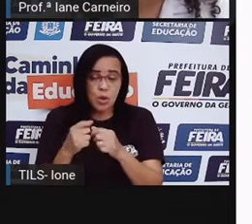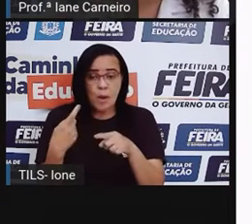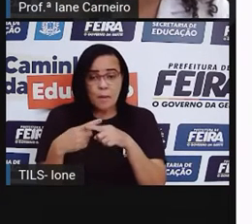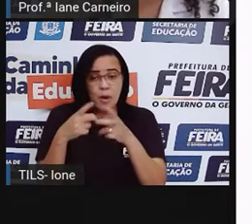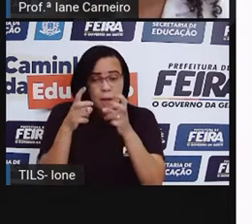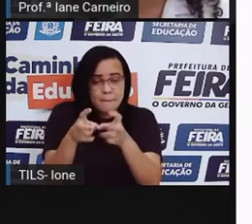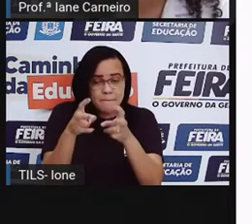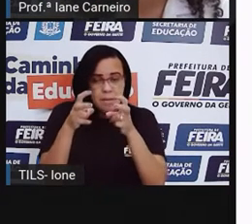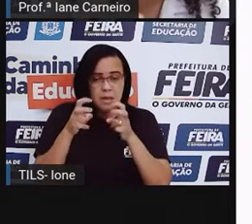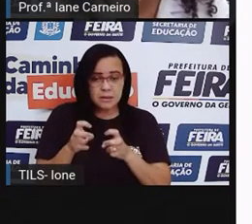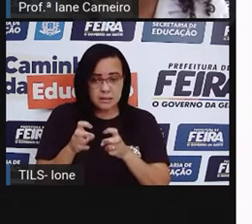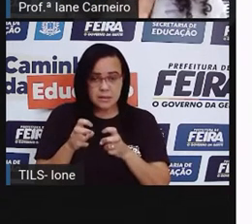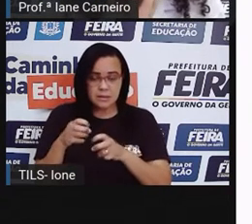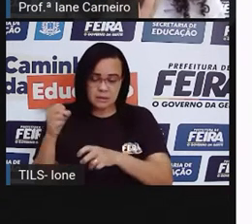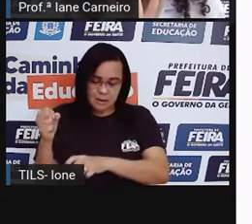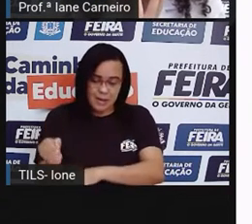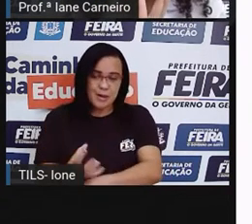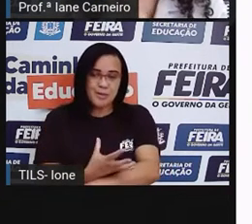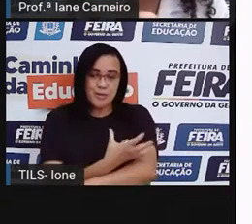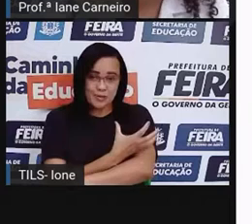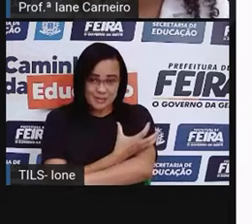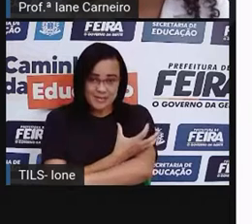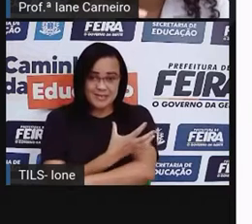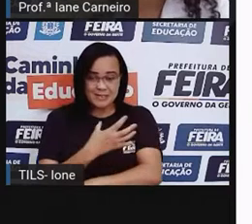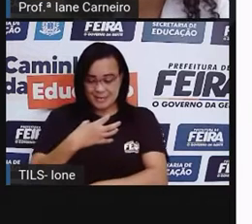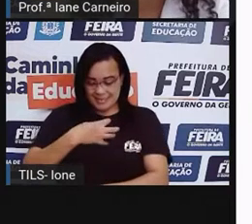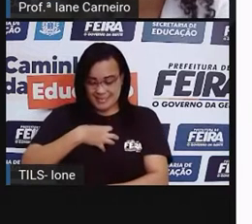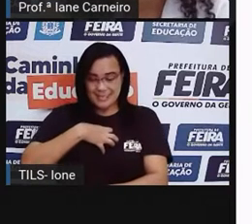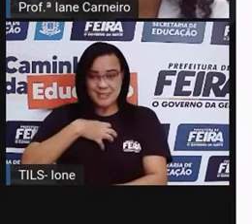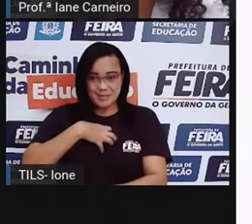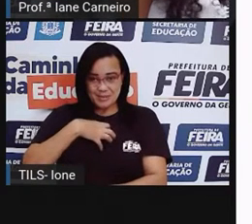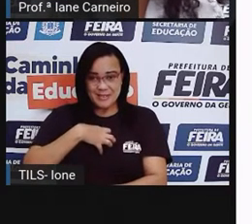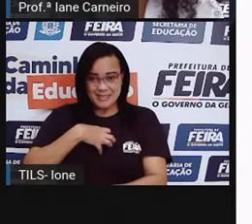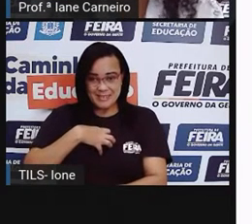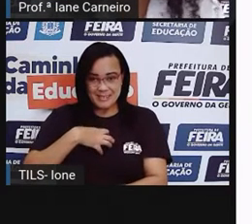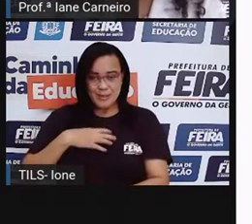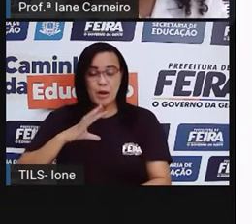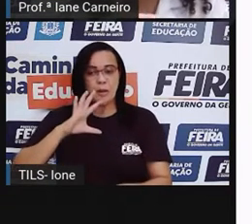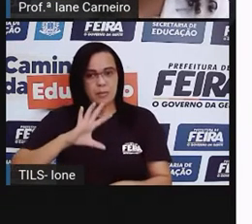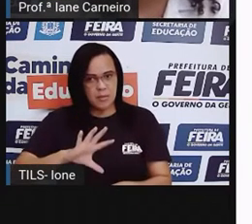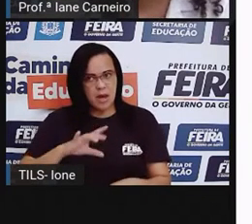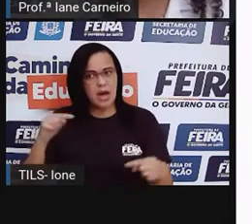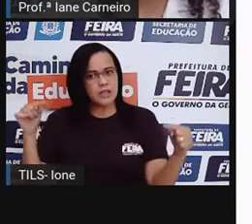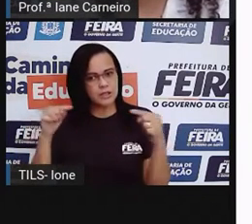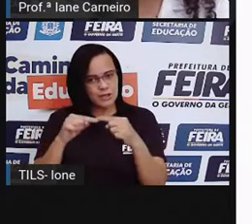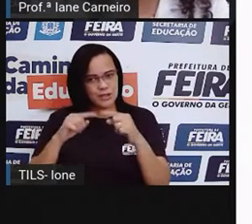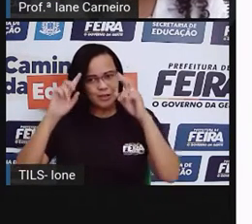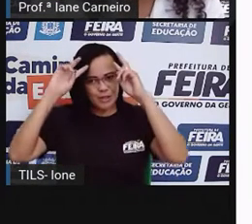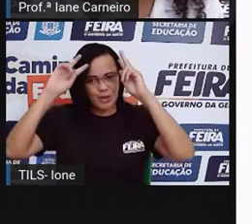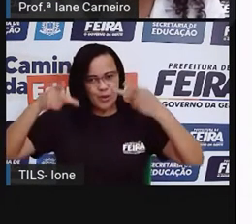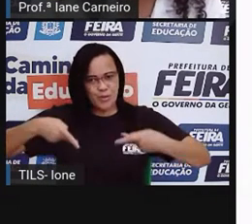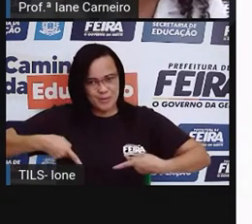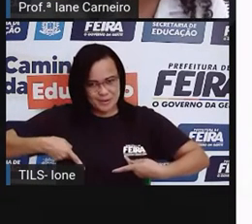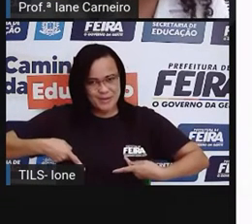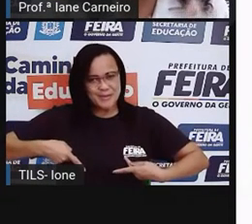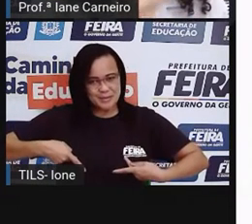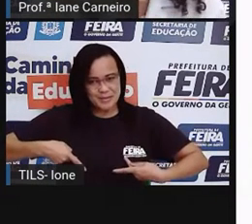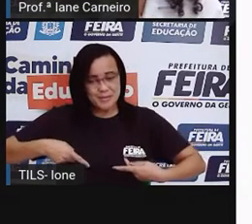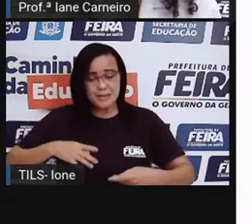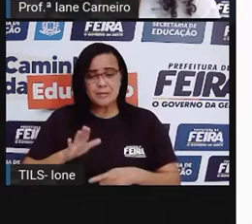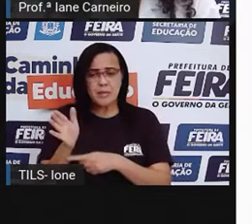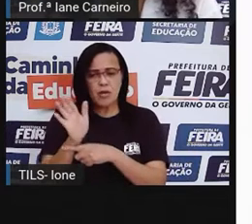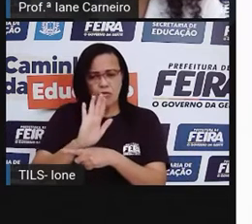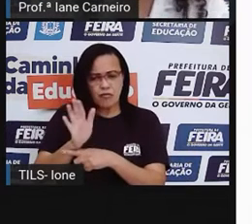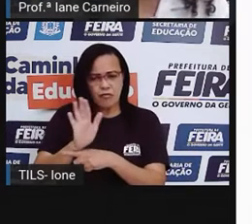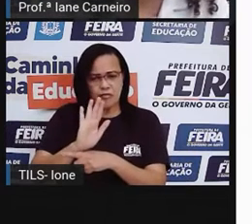sentimentos, né, as emoções, elas são relacionadas aos seres humanos, né? Então, no vídeo que a Pró mostrou para vocês, é só